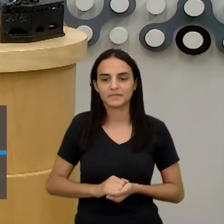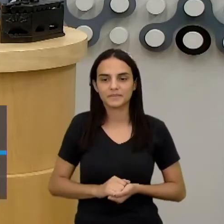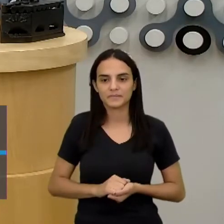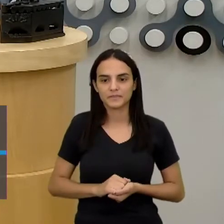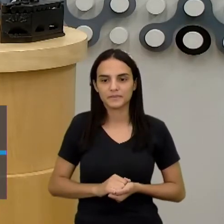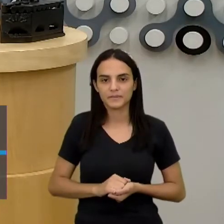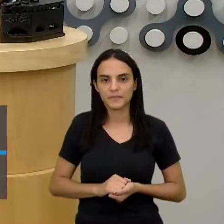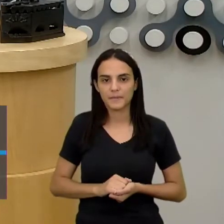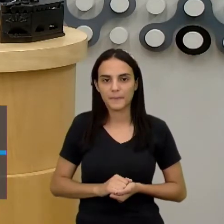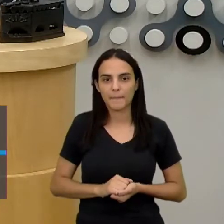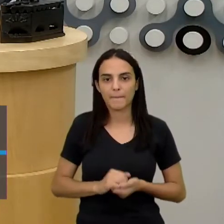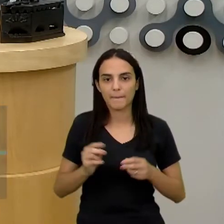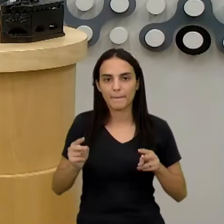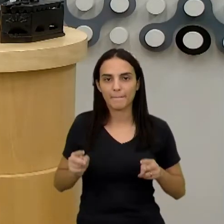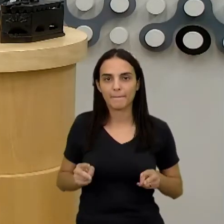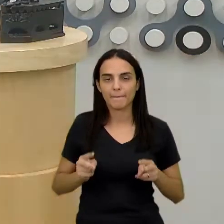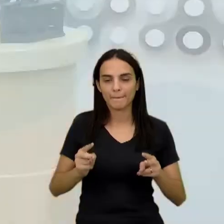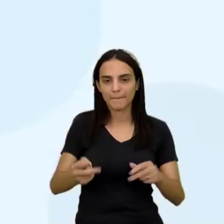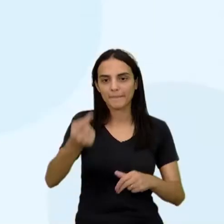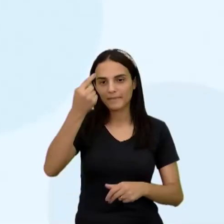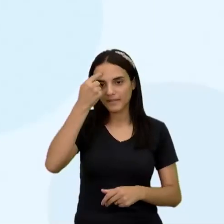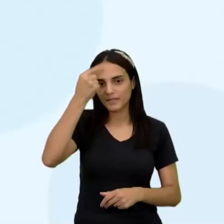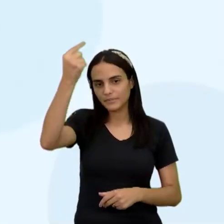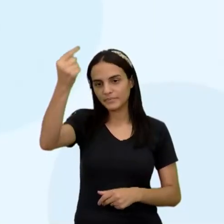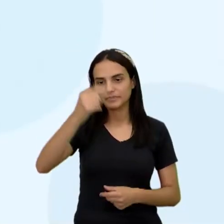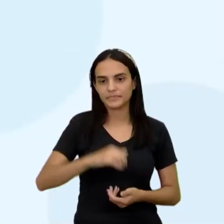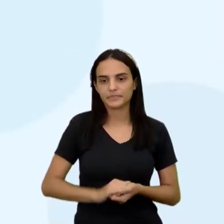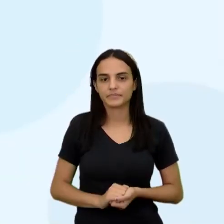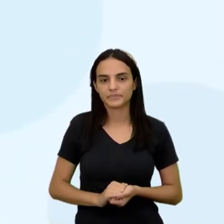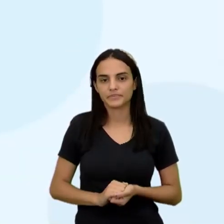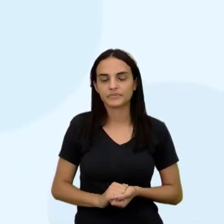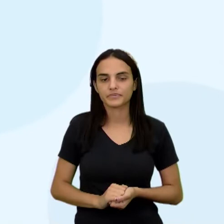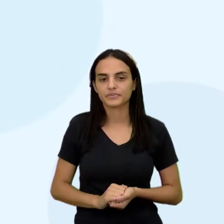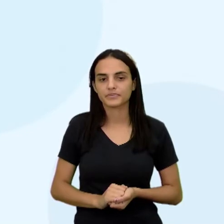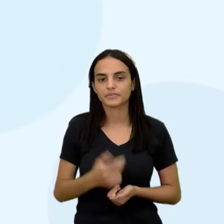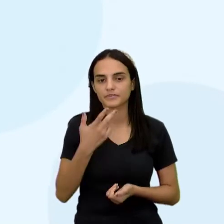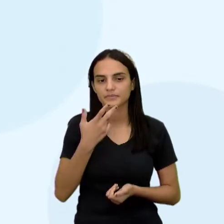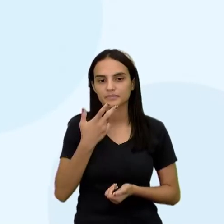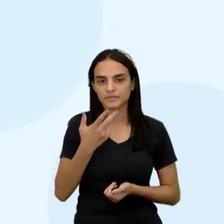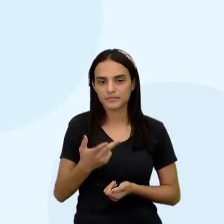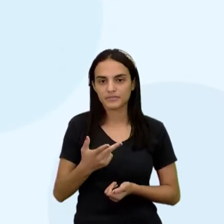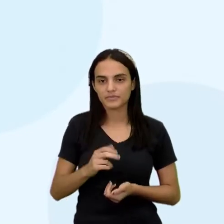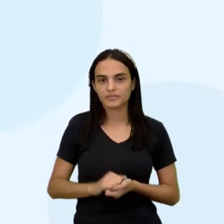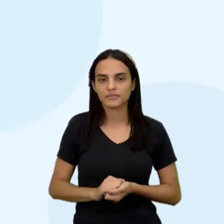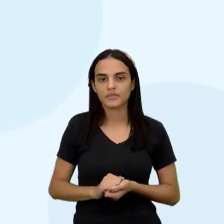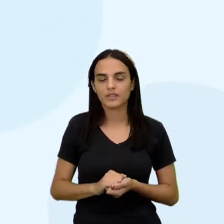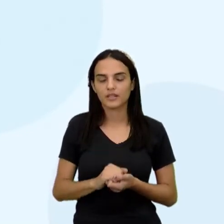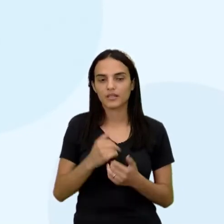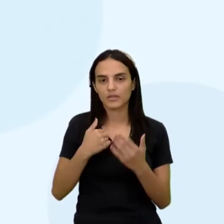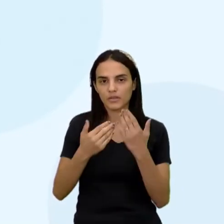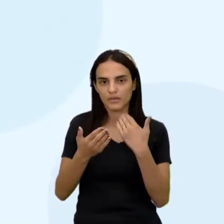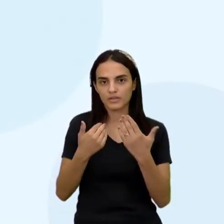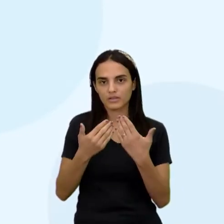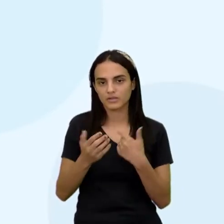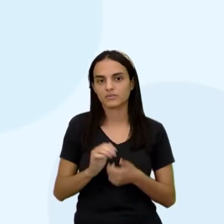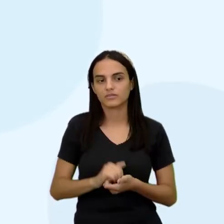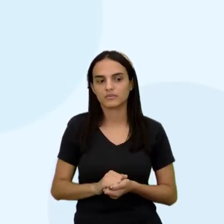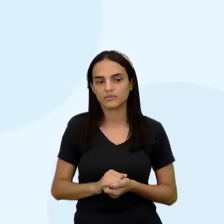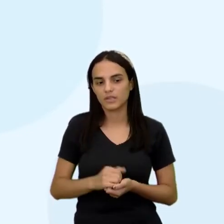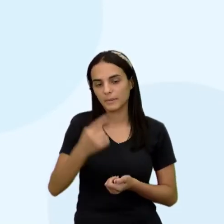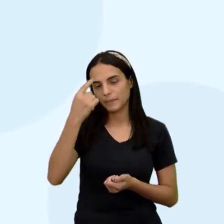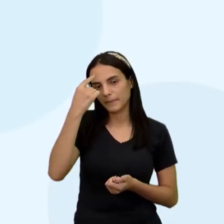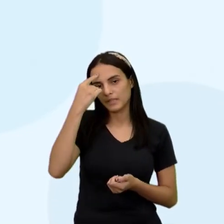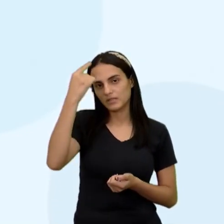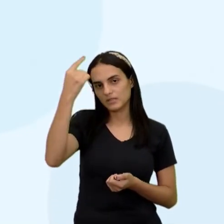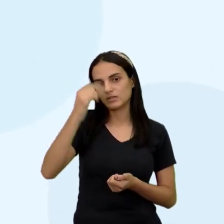aí, continuando, ó, pensando nisso aqui que a gente está aí falando, né, conversando, pensando